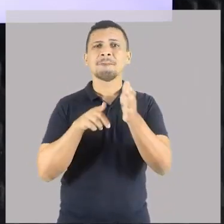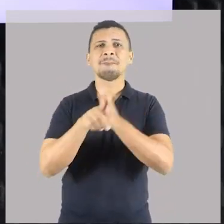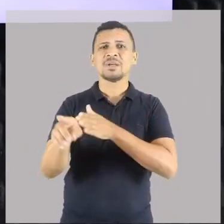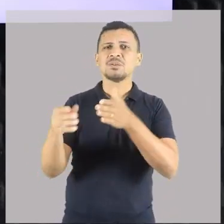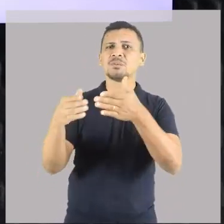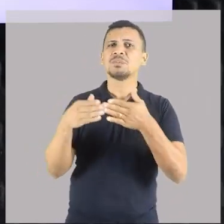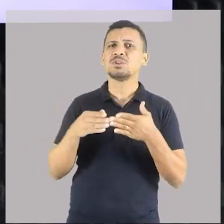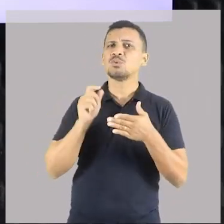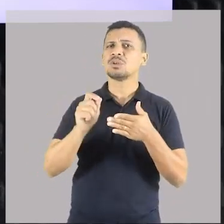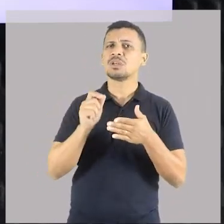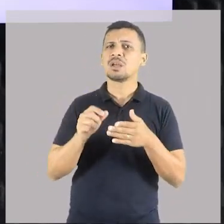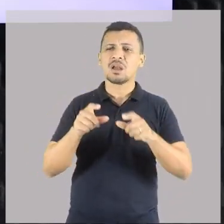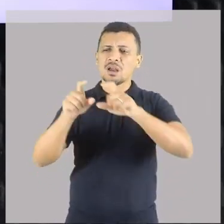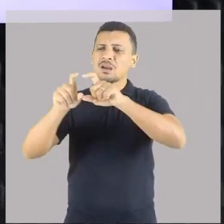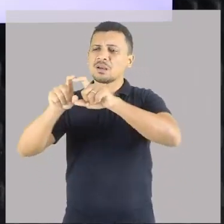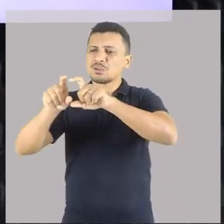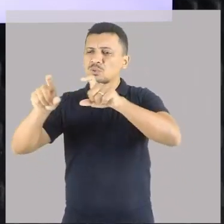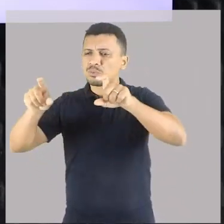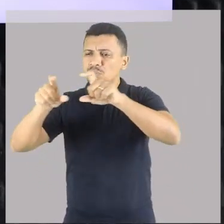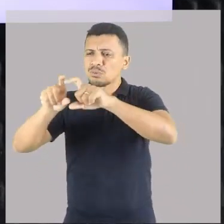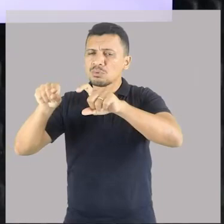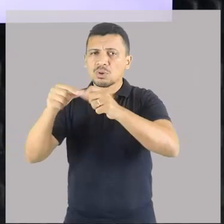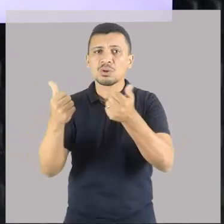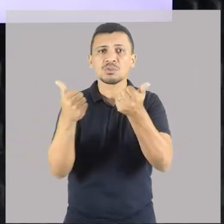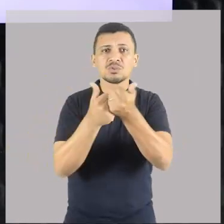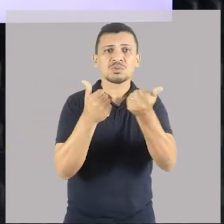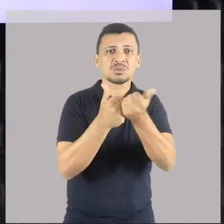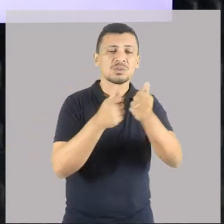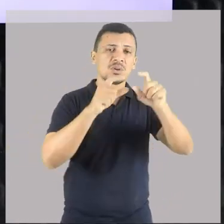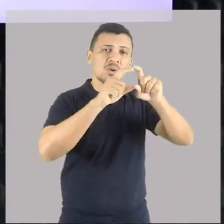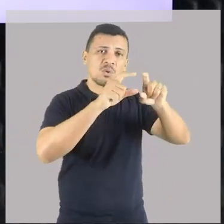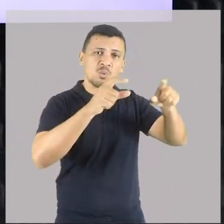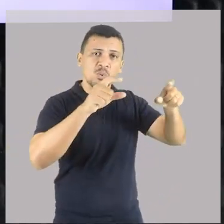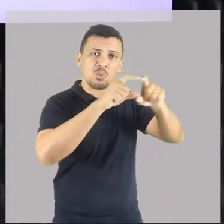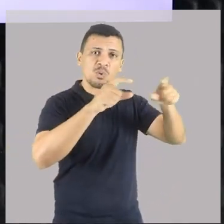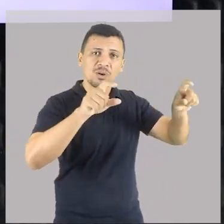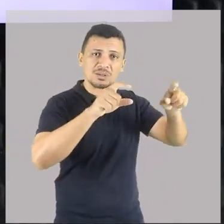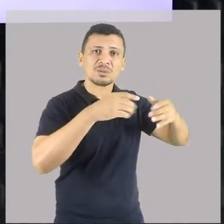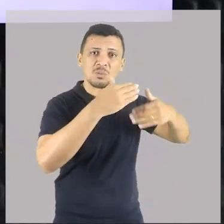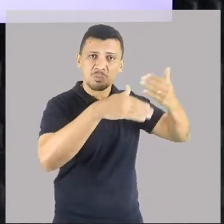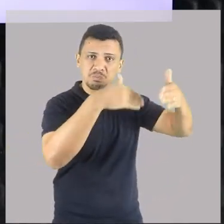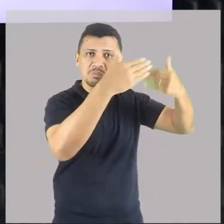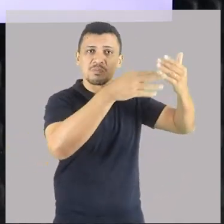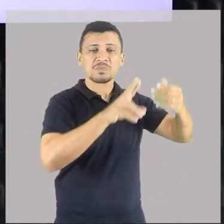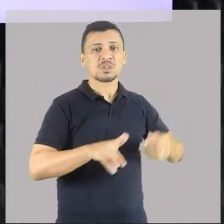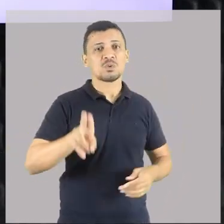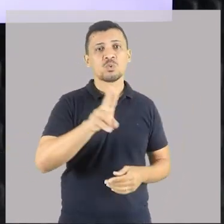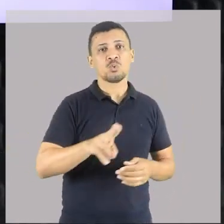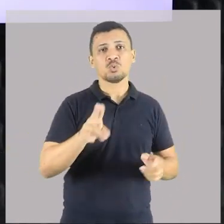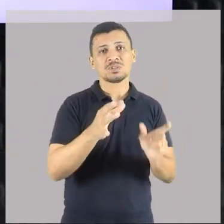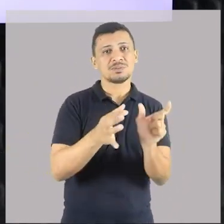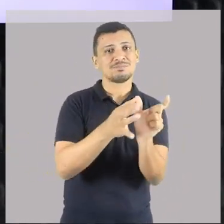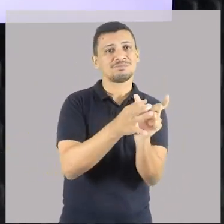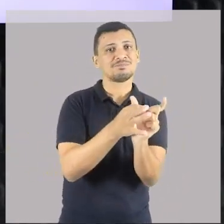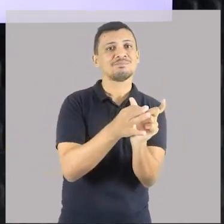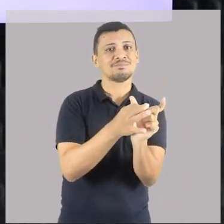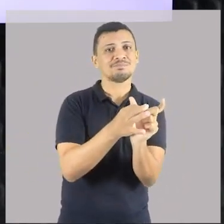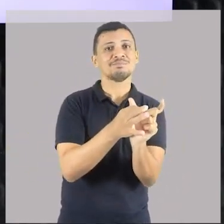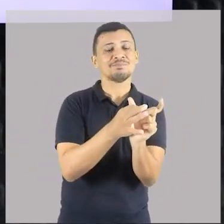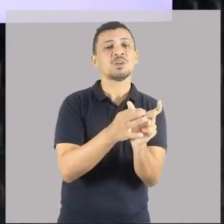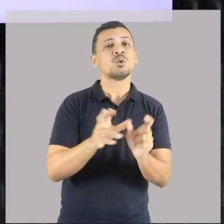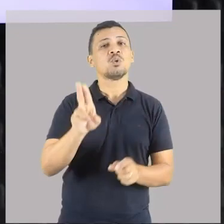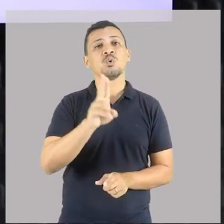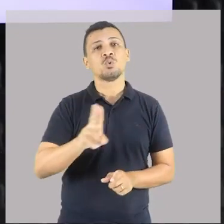para substituir essa oração destacada por uma oração desenvolvida, certo? Usando o conectivo, usando